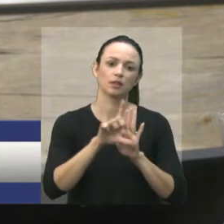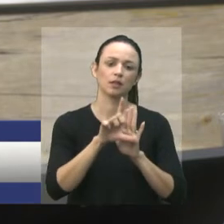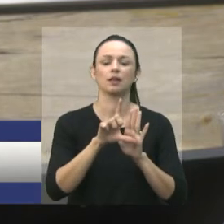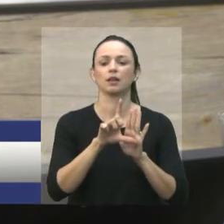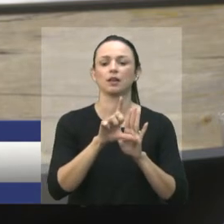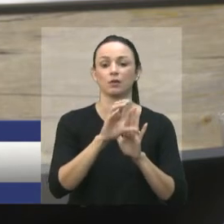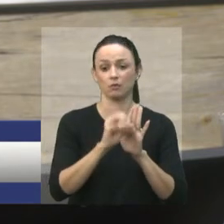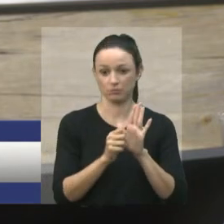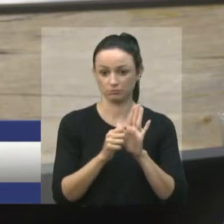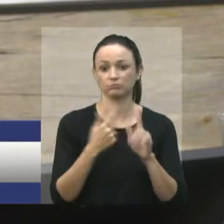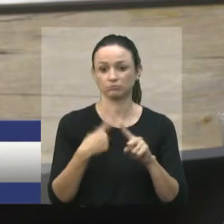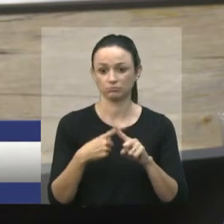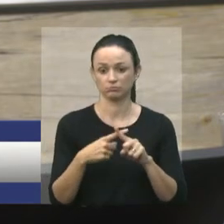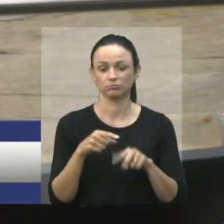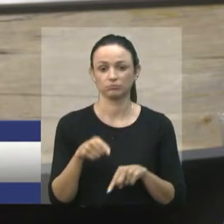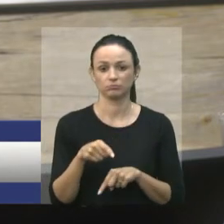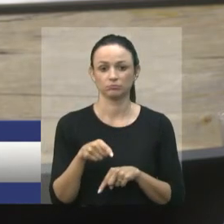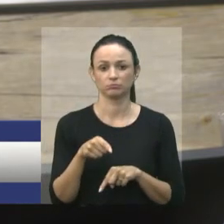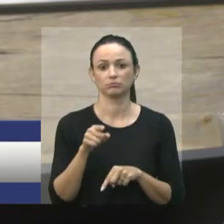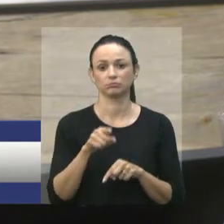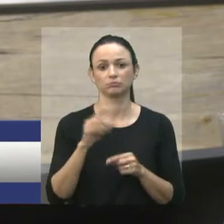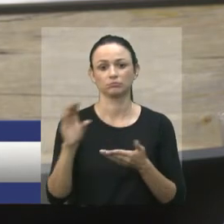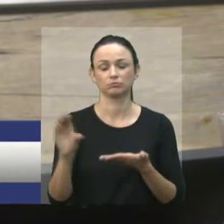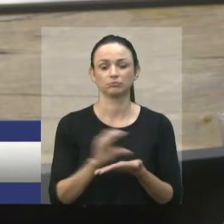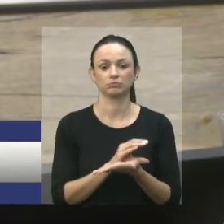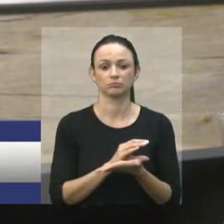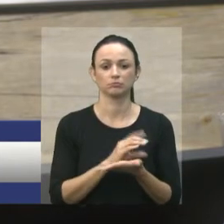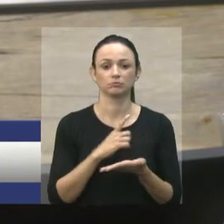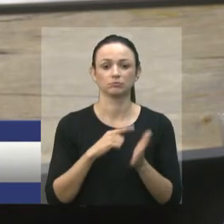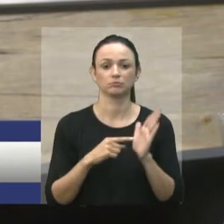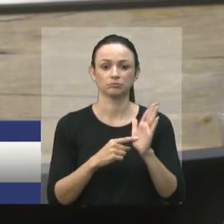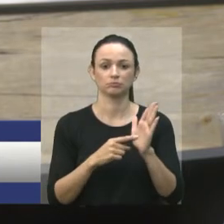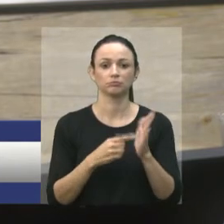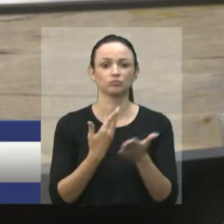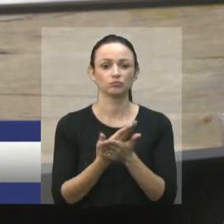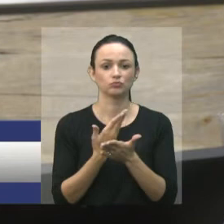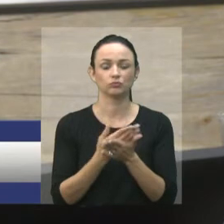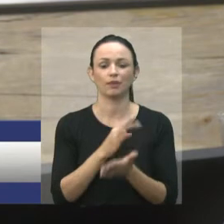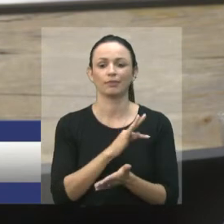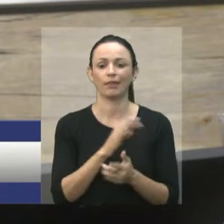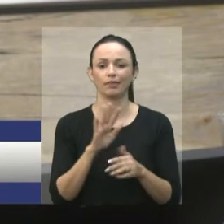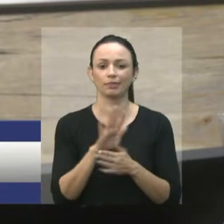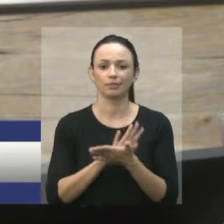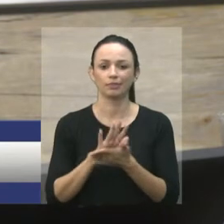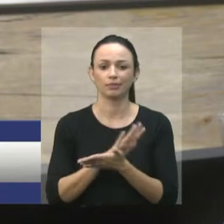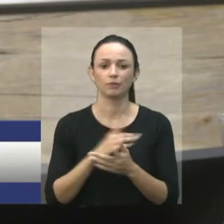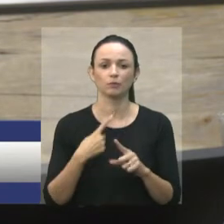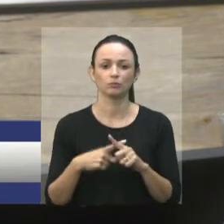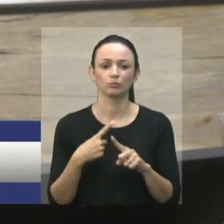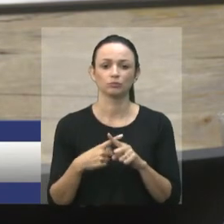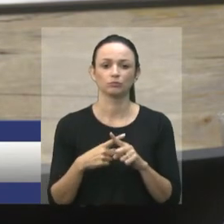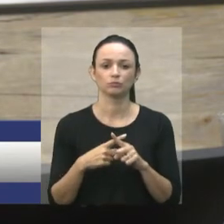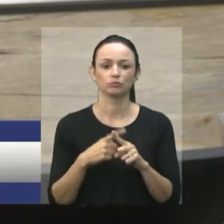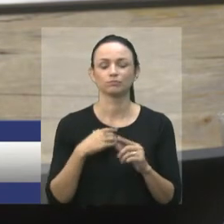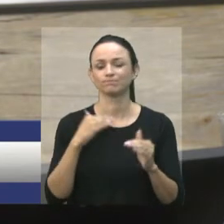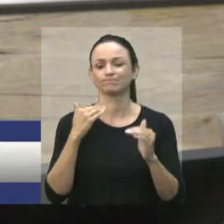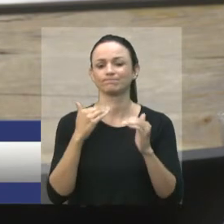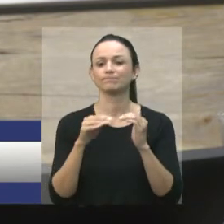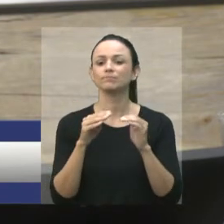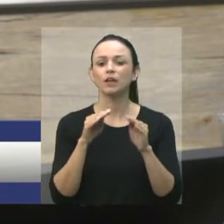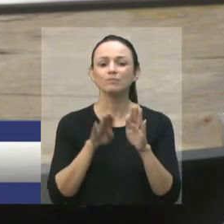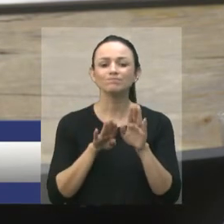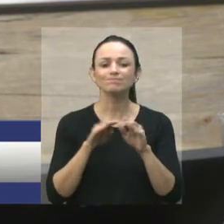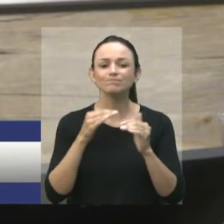anual. Para além disso, tal emenda foi apresentada sem o mínimo estudo técnico, porque está desacompanhada de